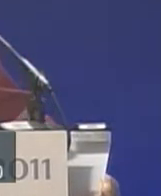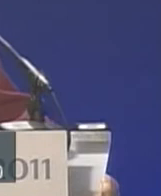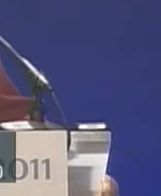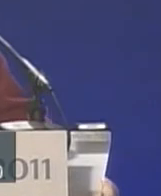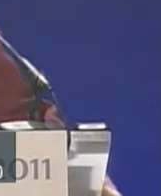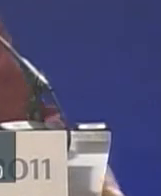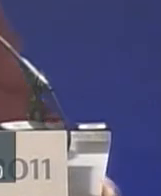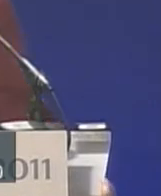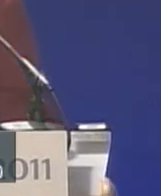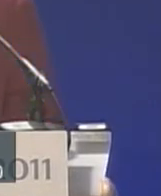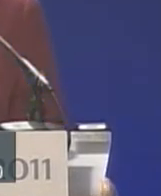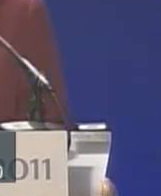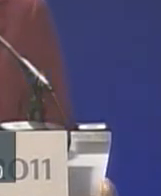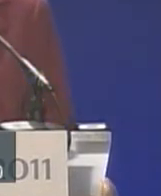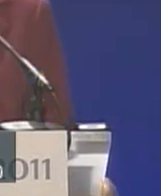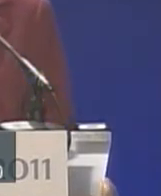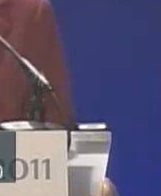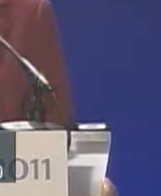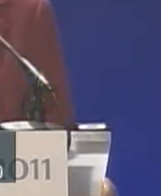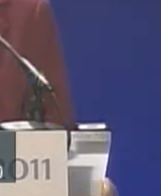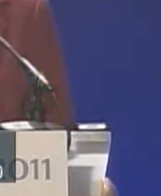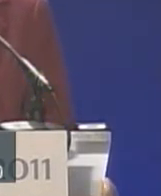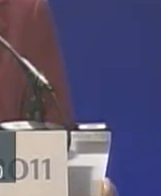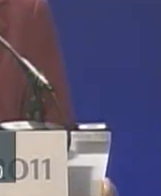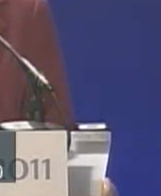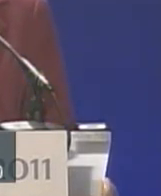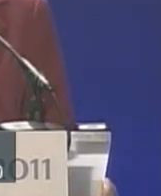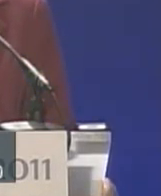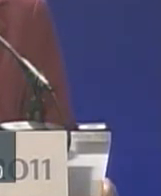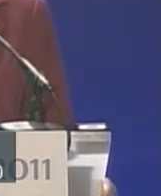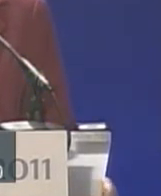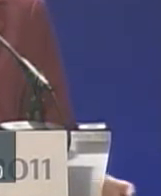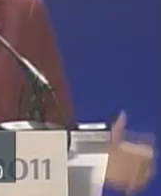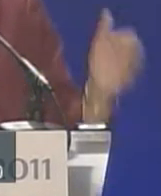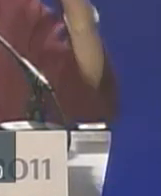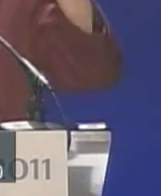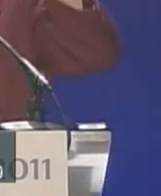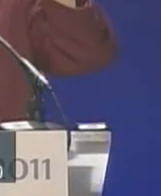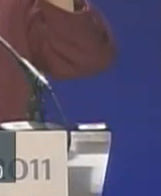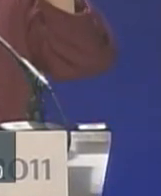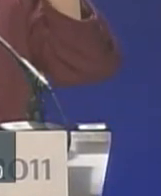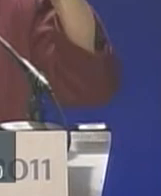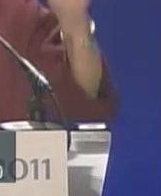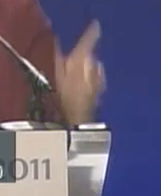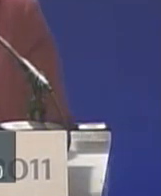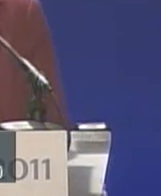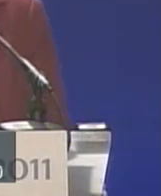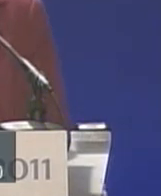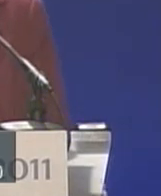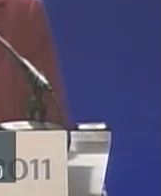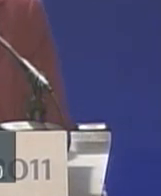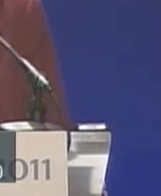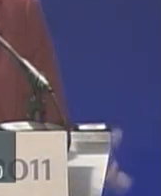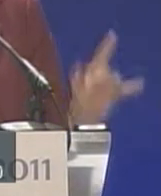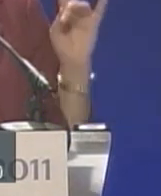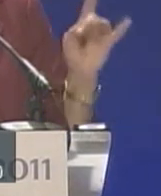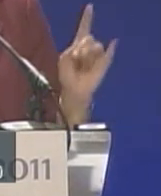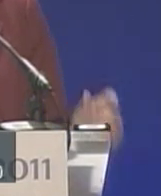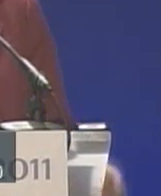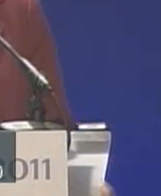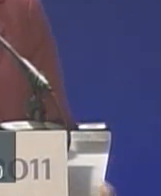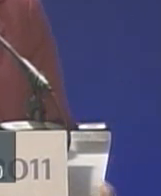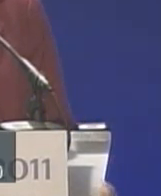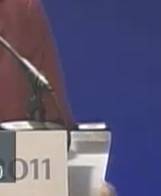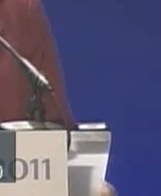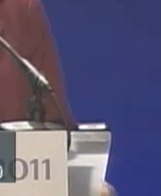dessas reuniões. Eu gostaria que a senhora fizesse um pequeno apanhado geral do que se pode tirar disso. Tem outras, porque eu não